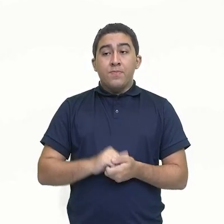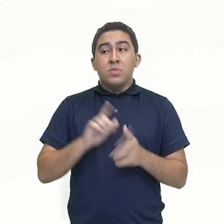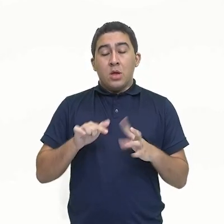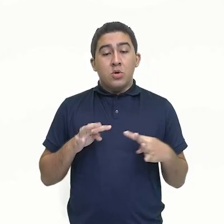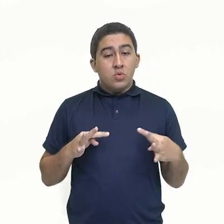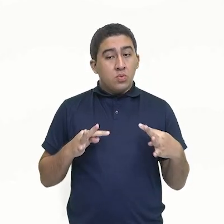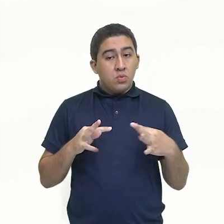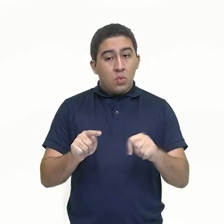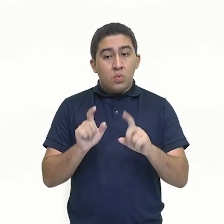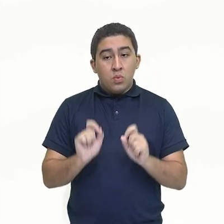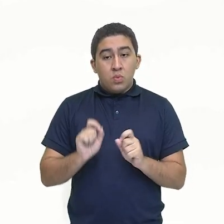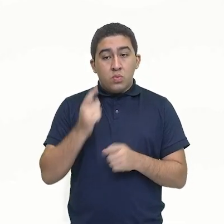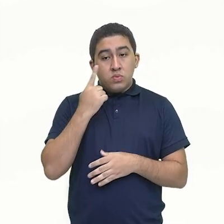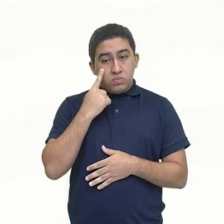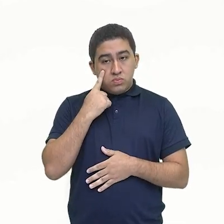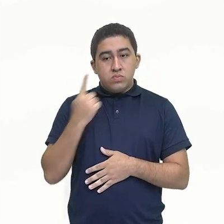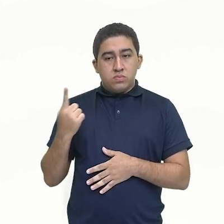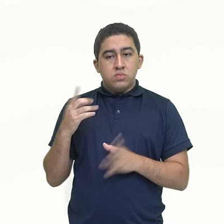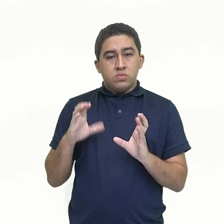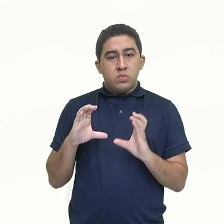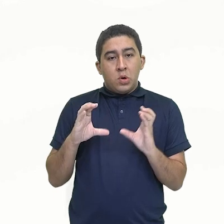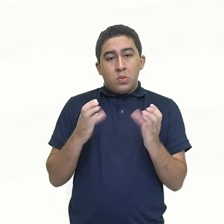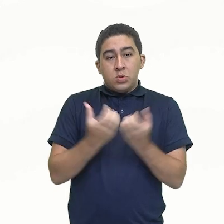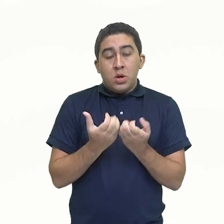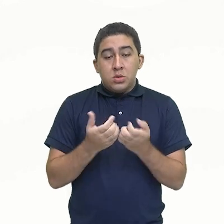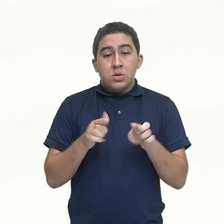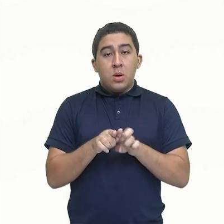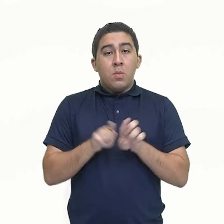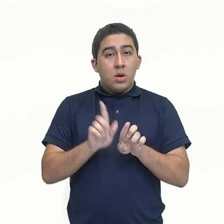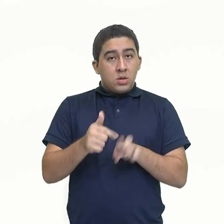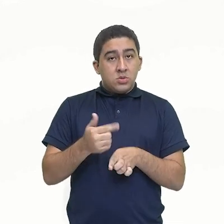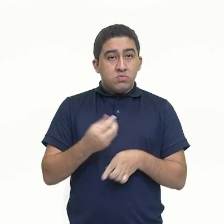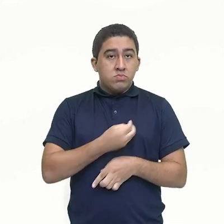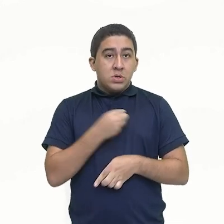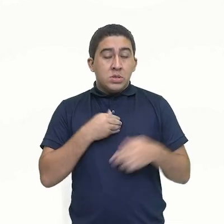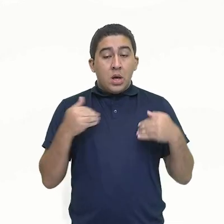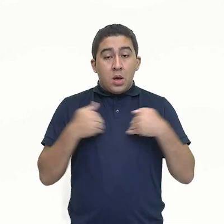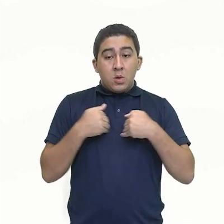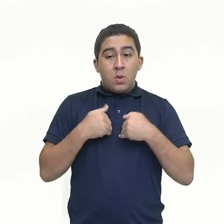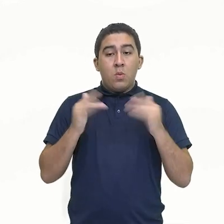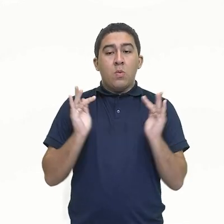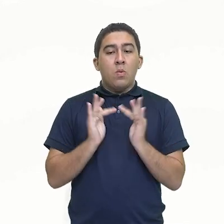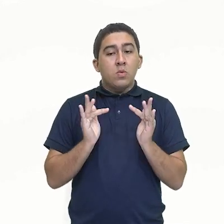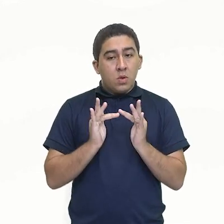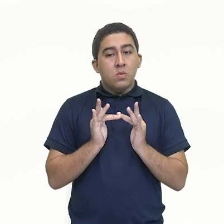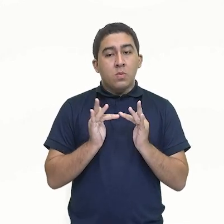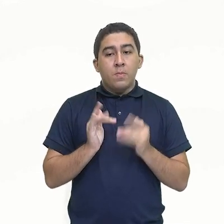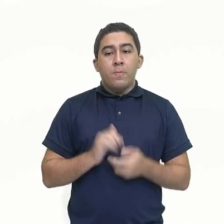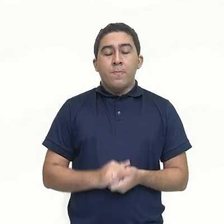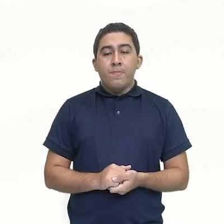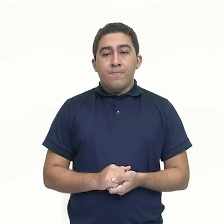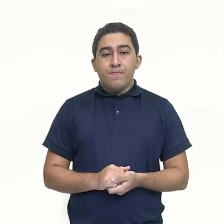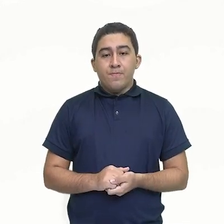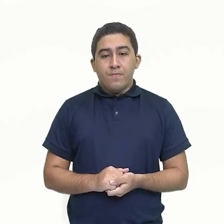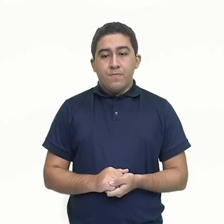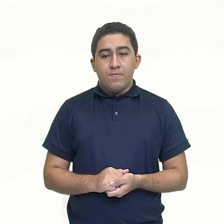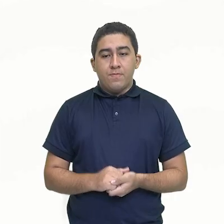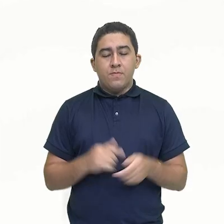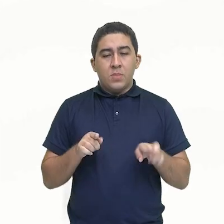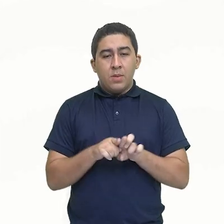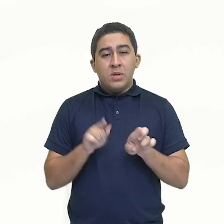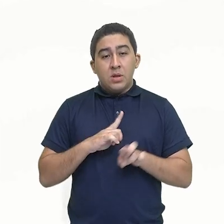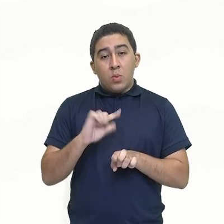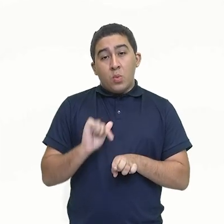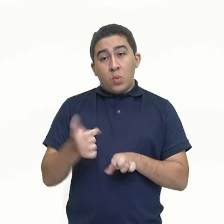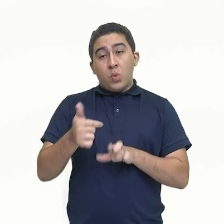todos essas comunidades, essas espécies ali que interagem entre si. Nós temos um